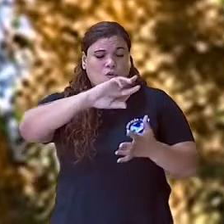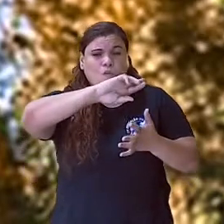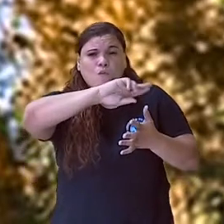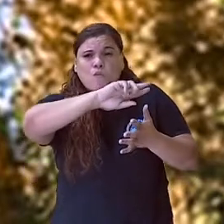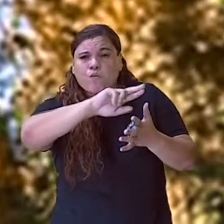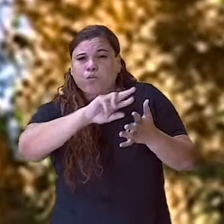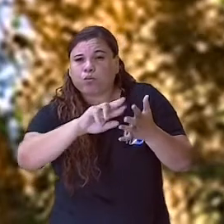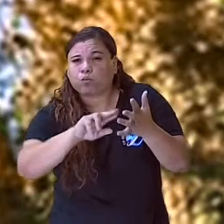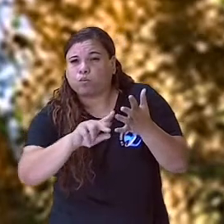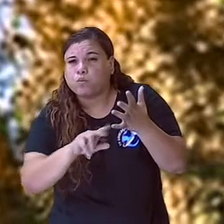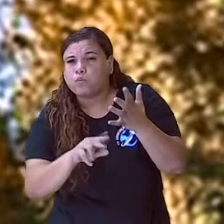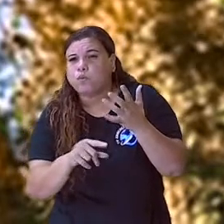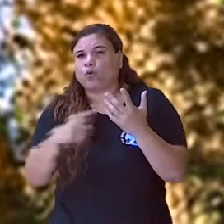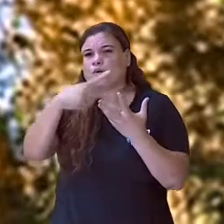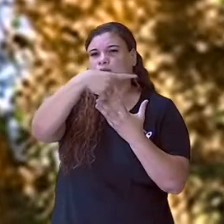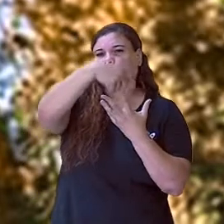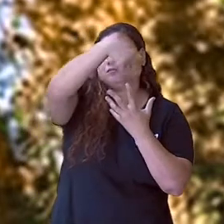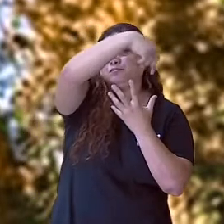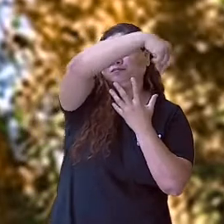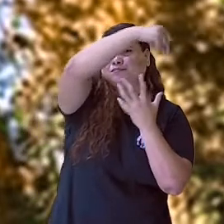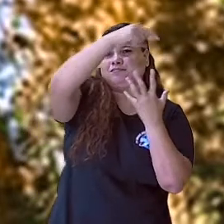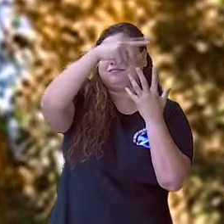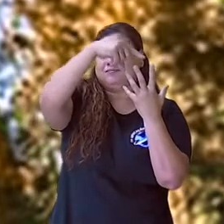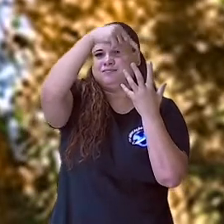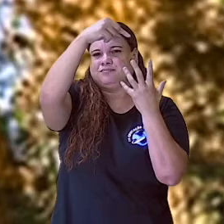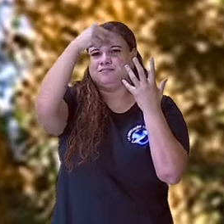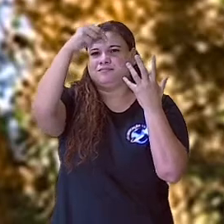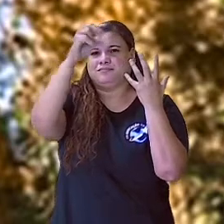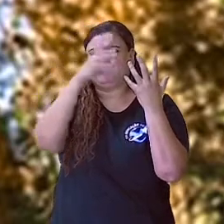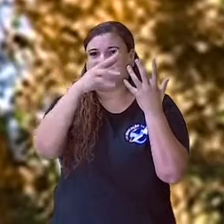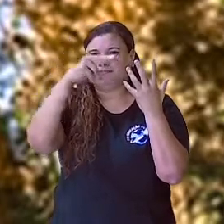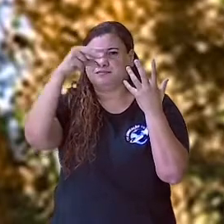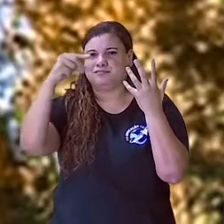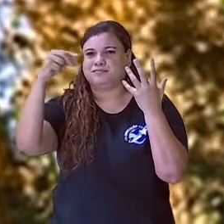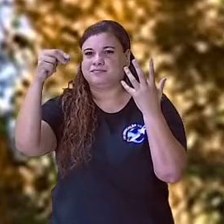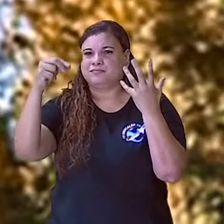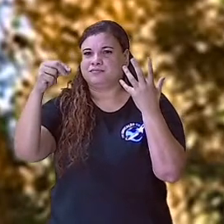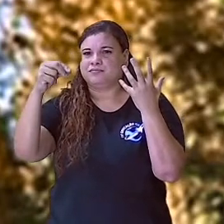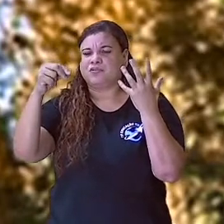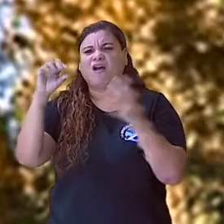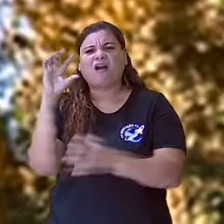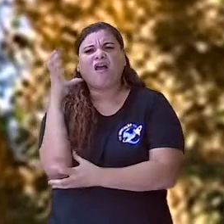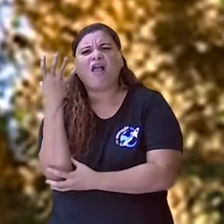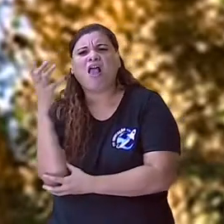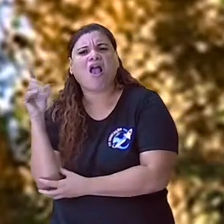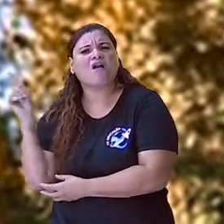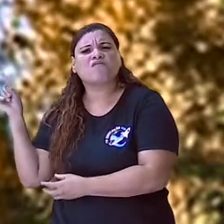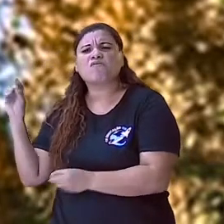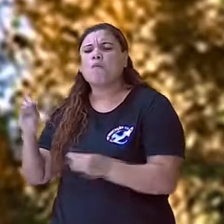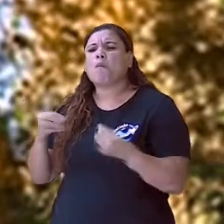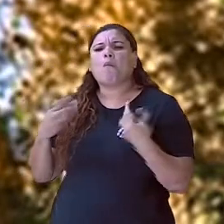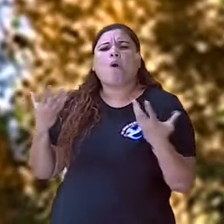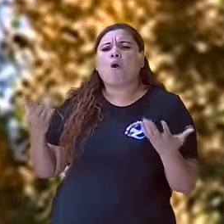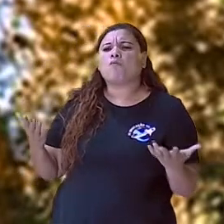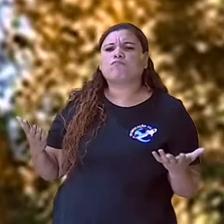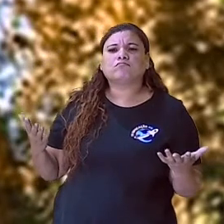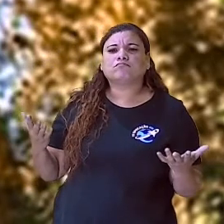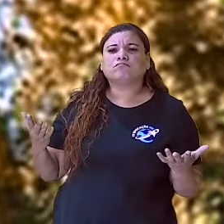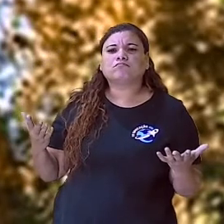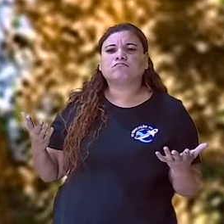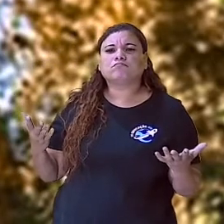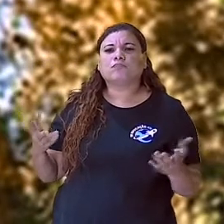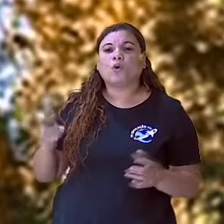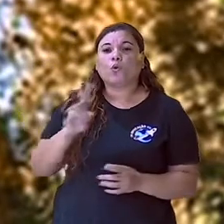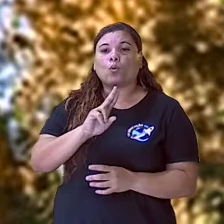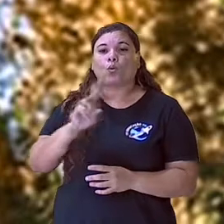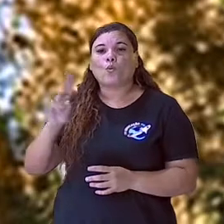folhas. Elas não são caducifólias, são os pinheiros, tá? Que elas vão